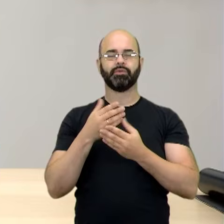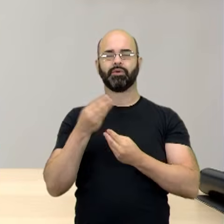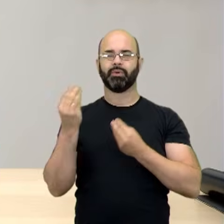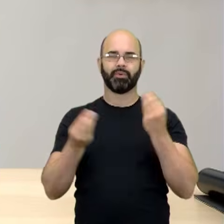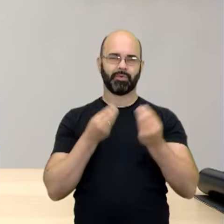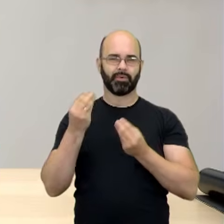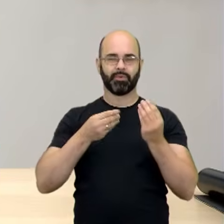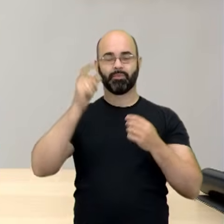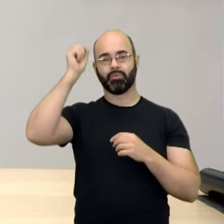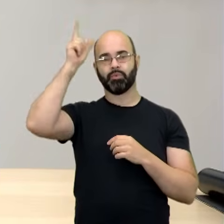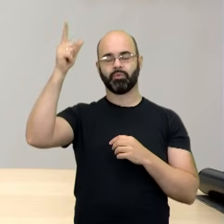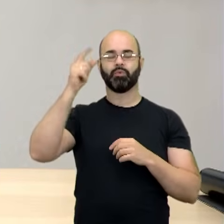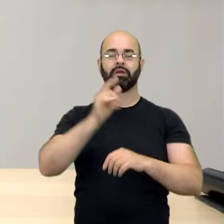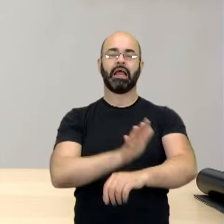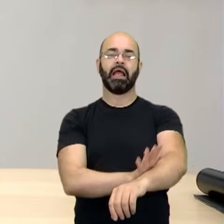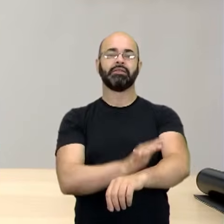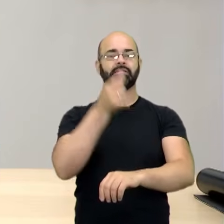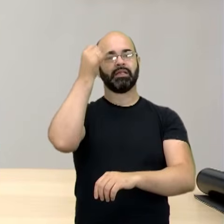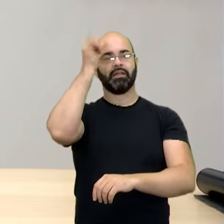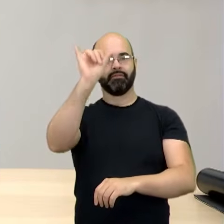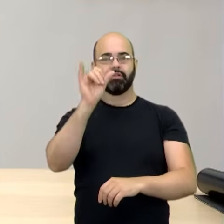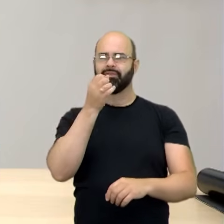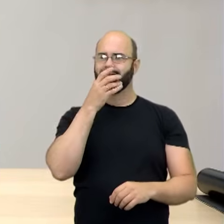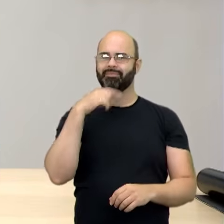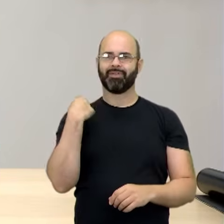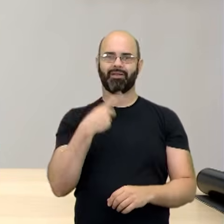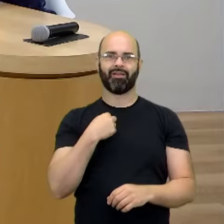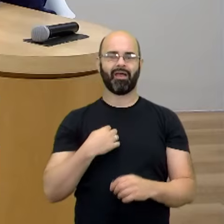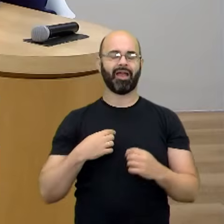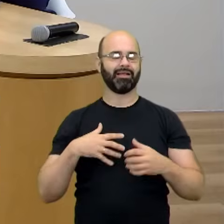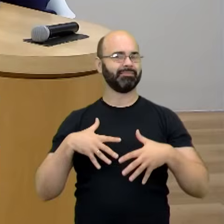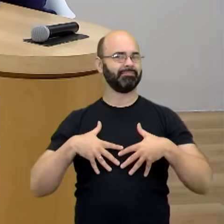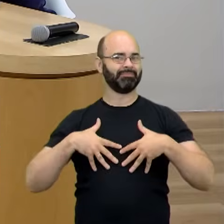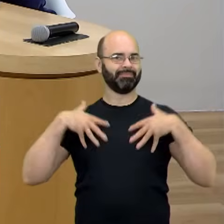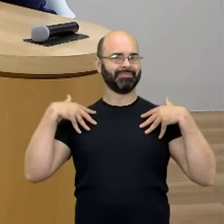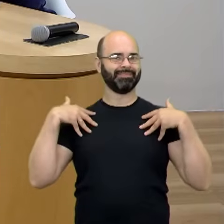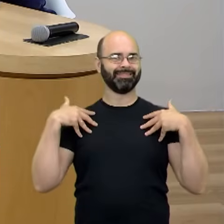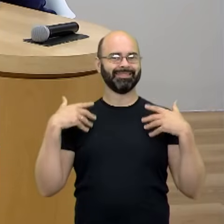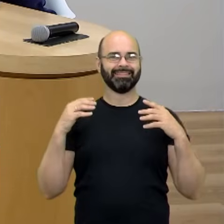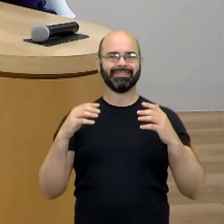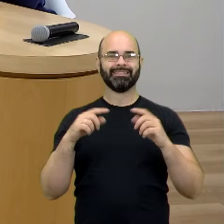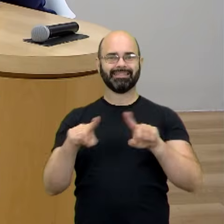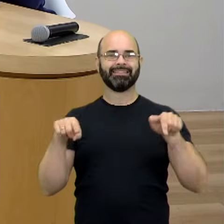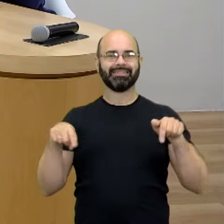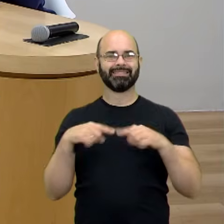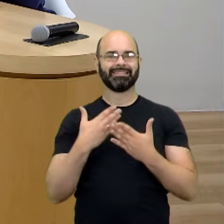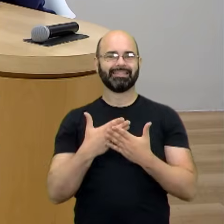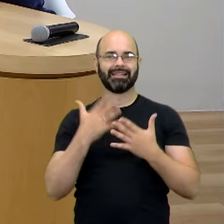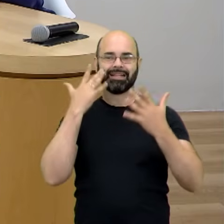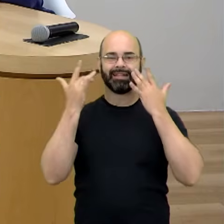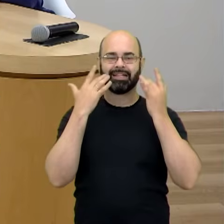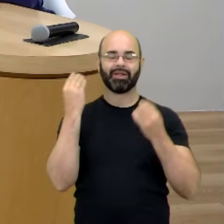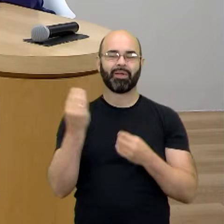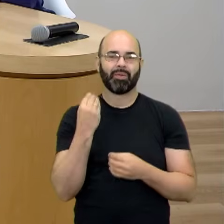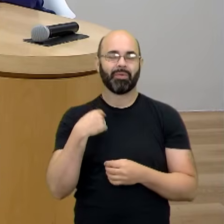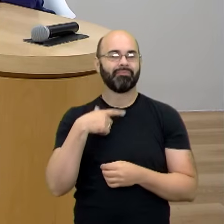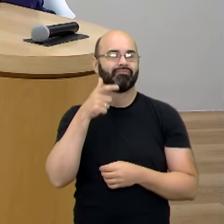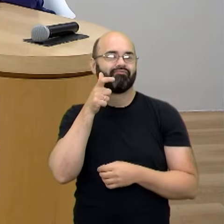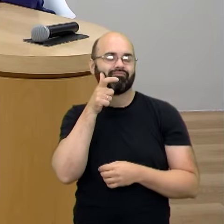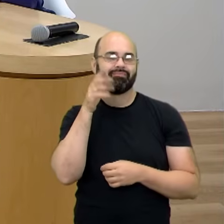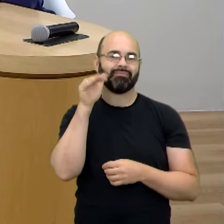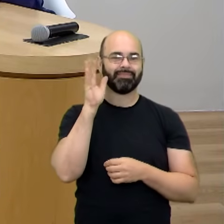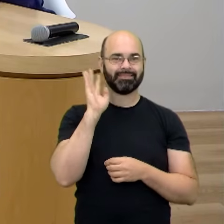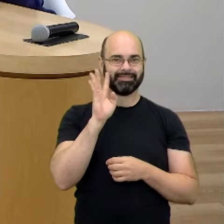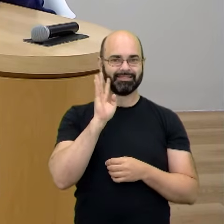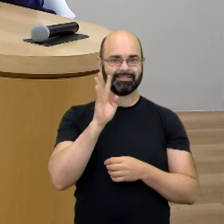cultura antirracista. E pra gente é um prazer, né, Elaine, ver a sala de aula se mobilizando, né? Sim. Do jeitinho que acontece lá. Então vamos